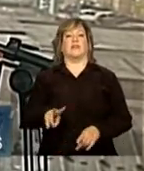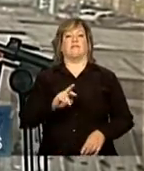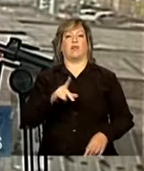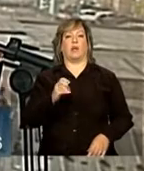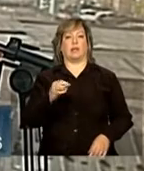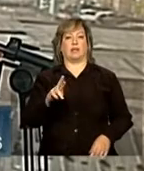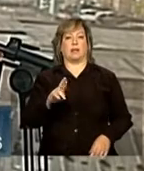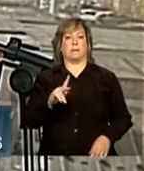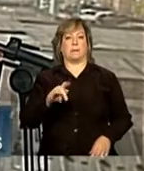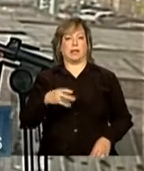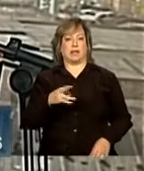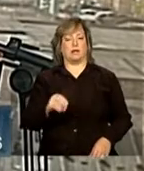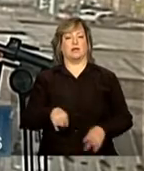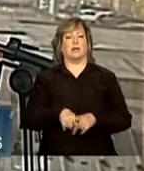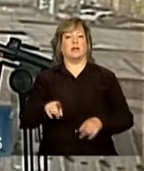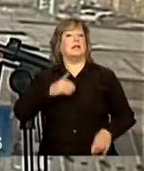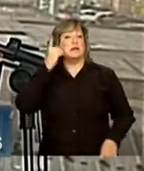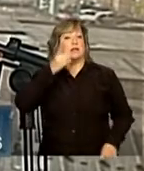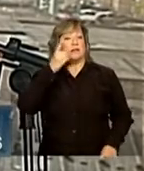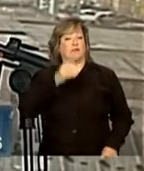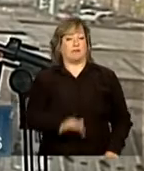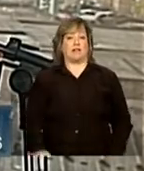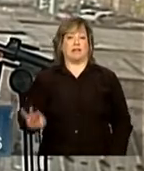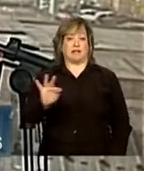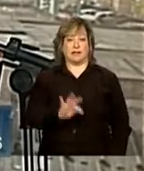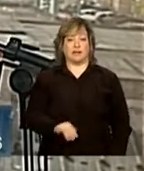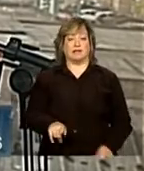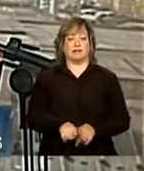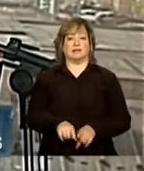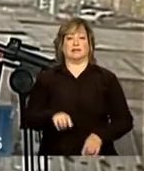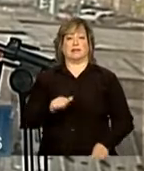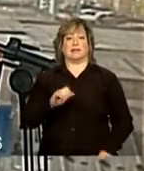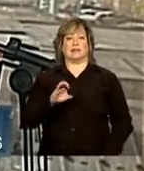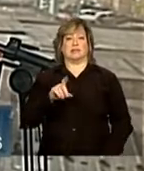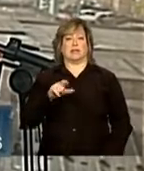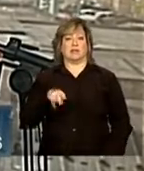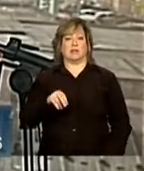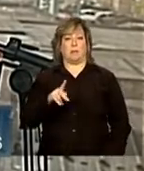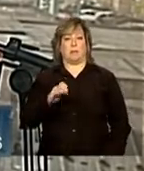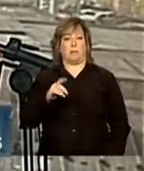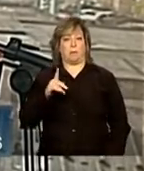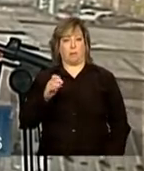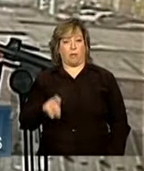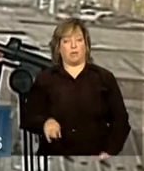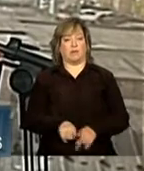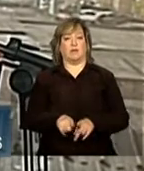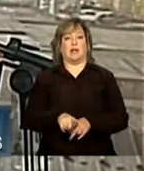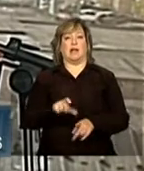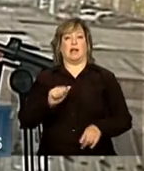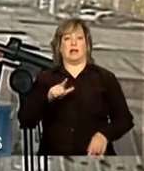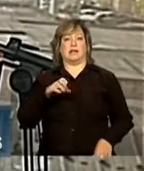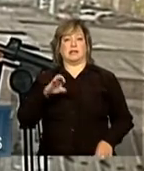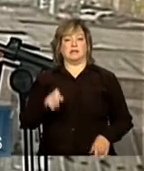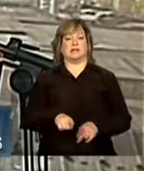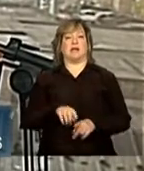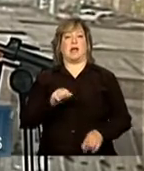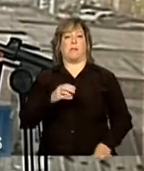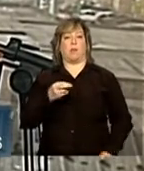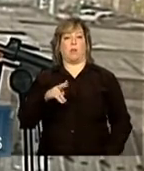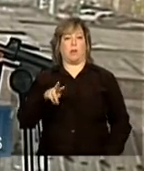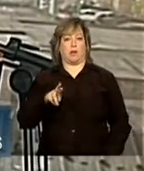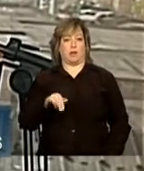Pinheiro, os deputados federais Acelino Popó, Alice Portugal, Amaury